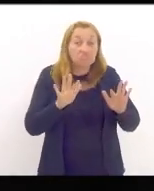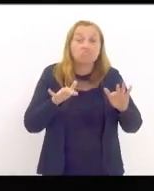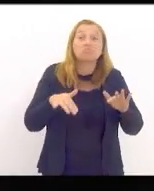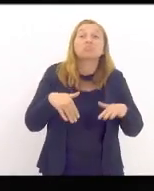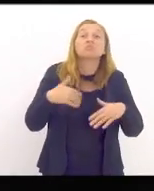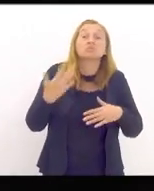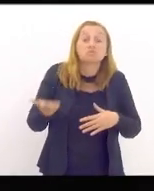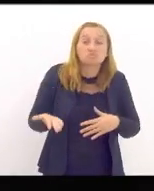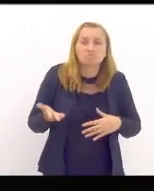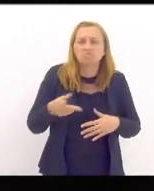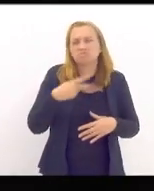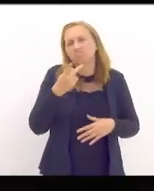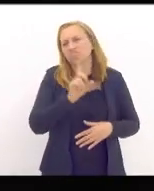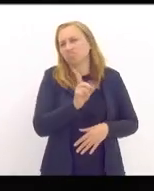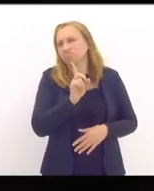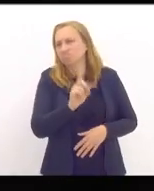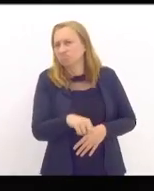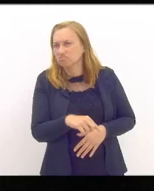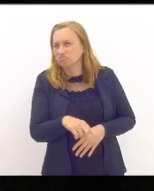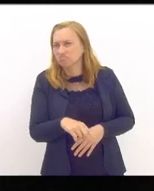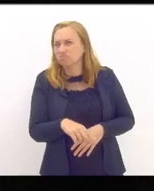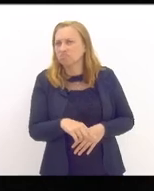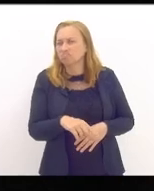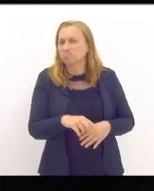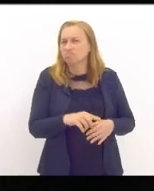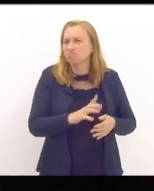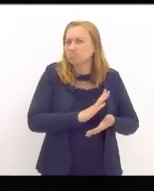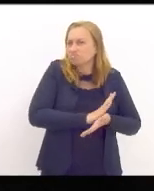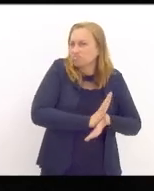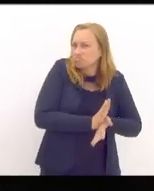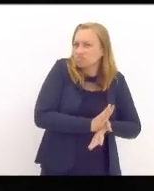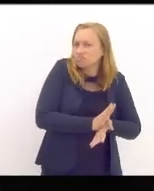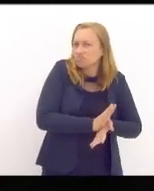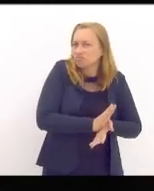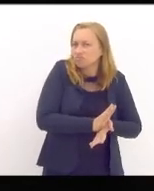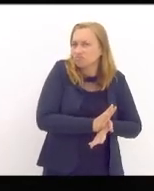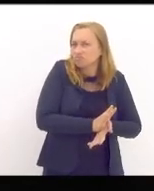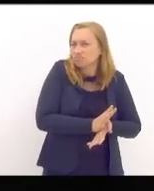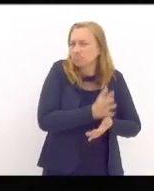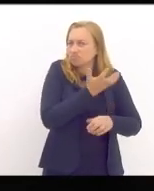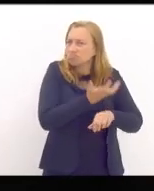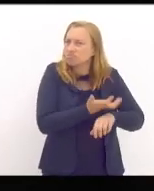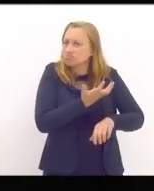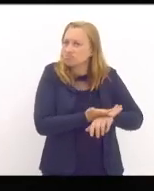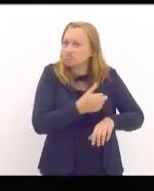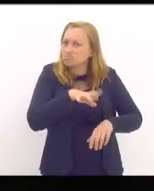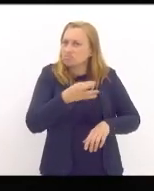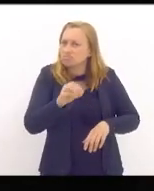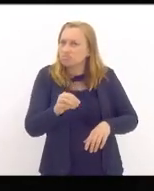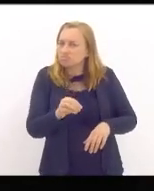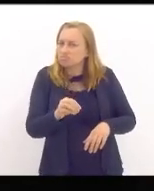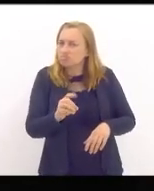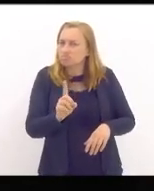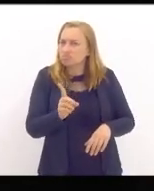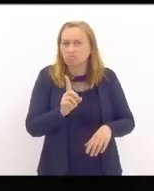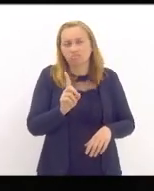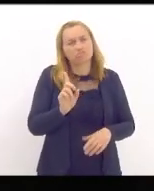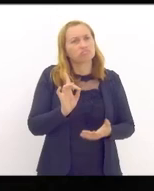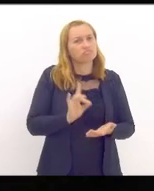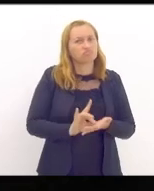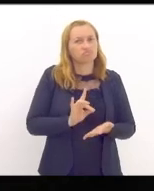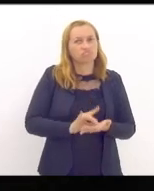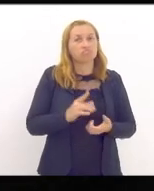dizer que não é querer tombar a Praça Mário Lago não é verdade